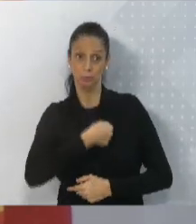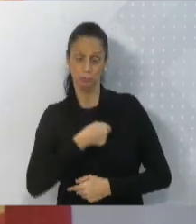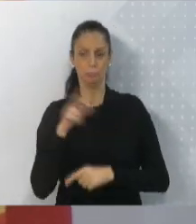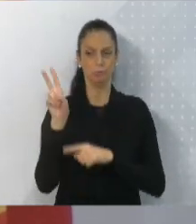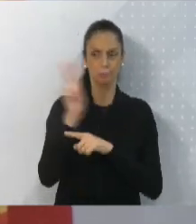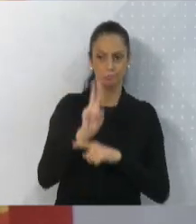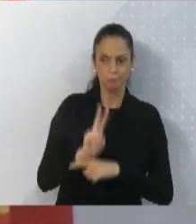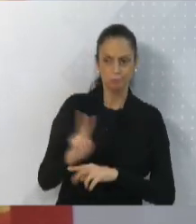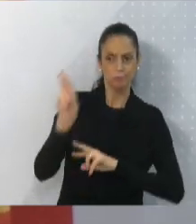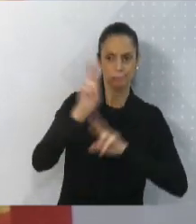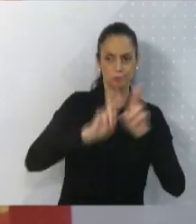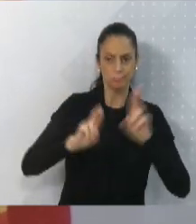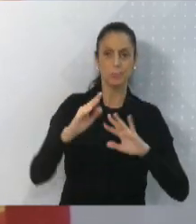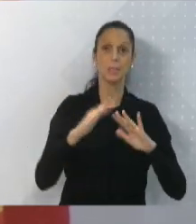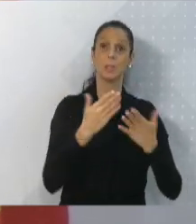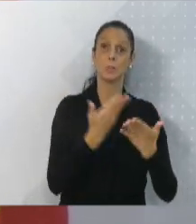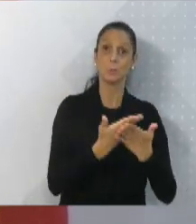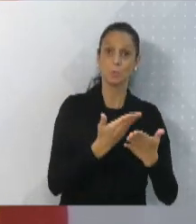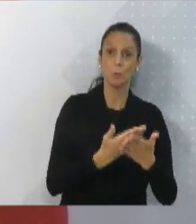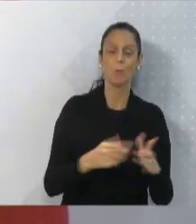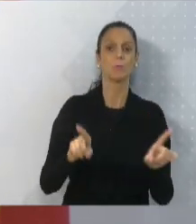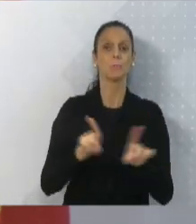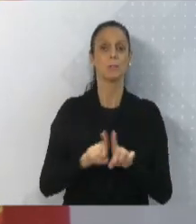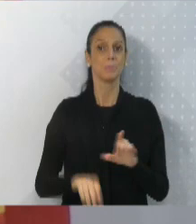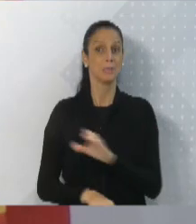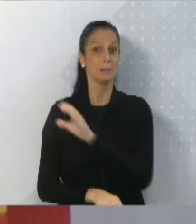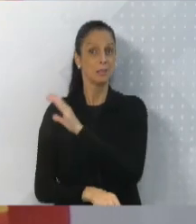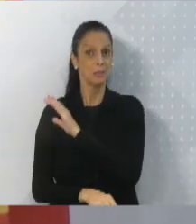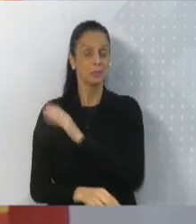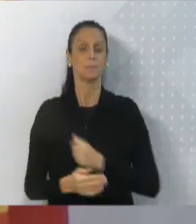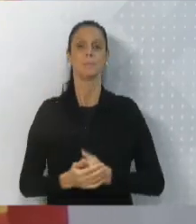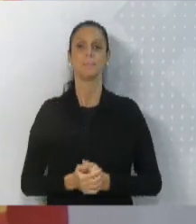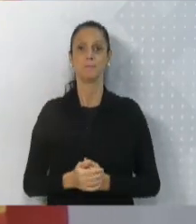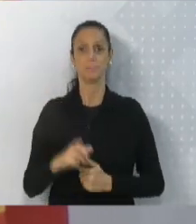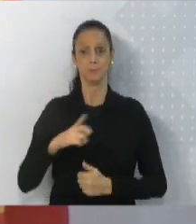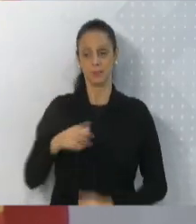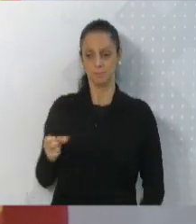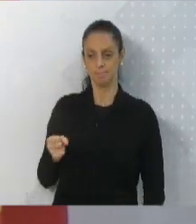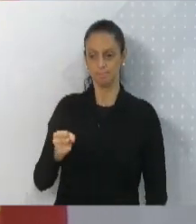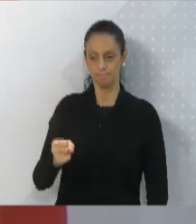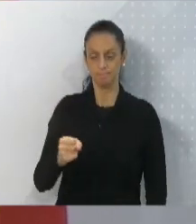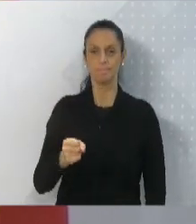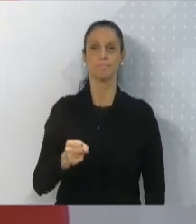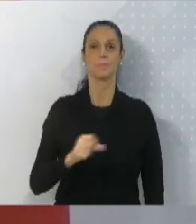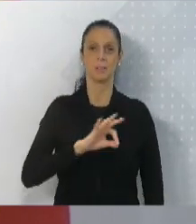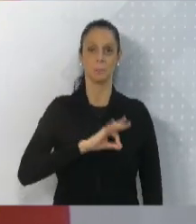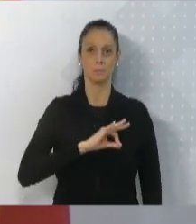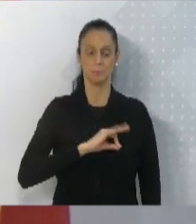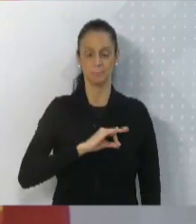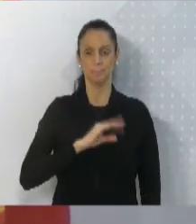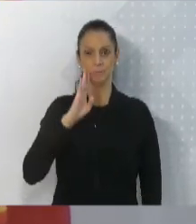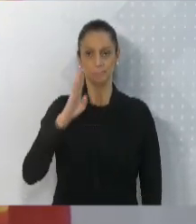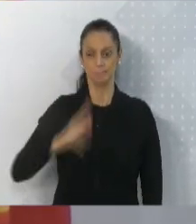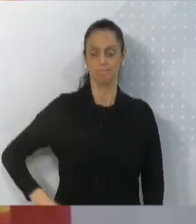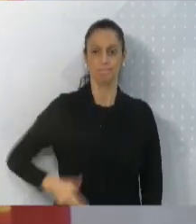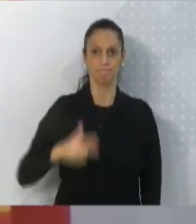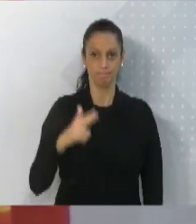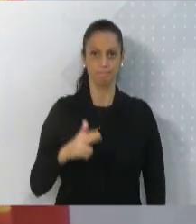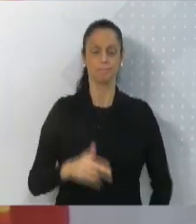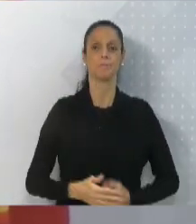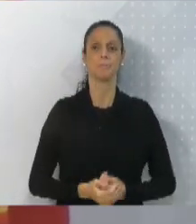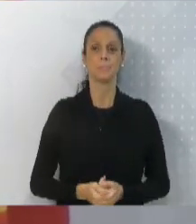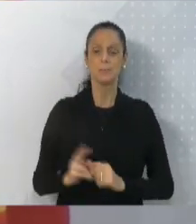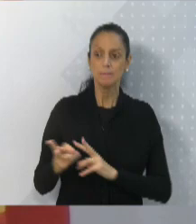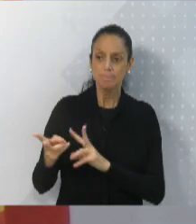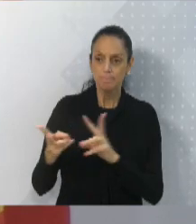os colégios que foram colocados agora os guardas armados e eu já pilotei uma grande